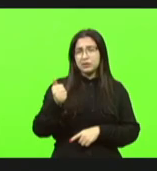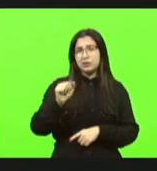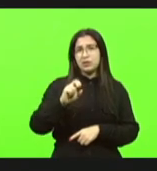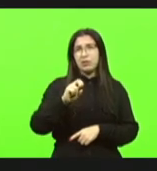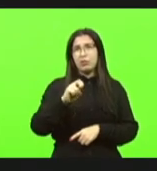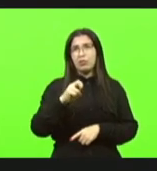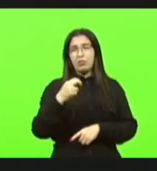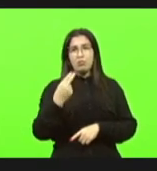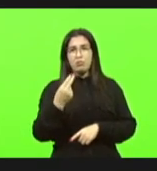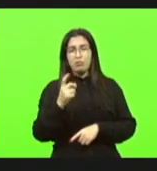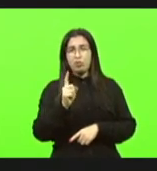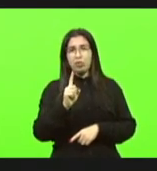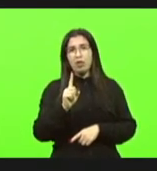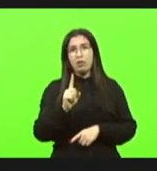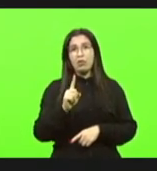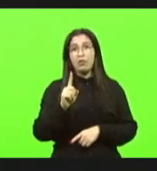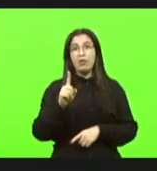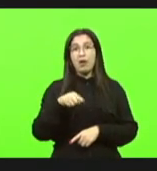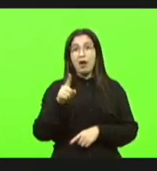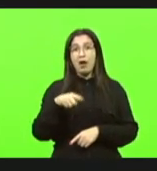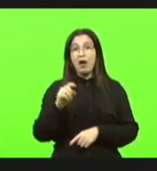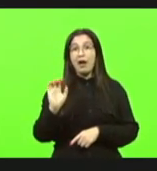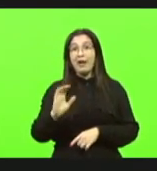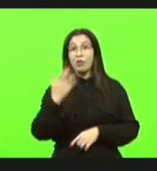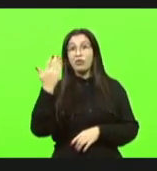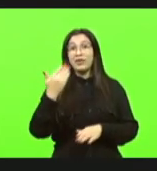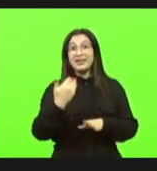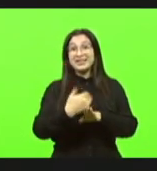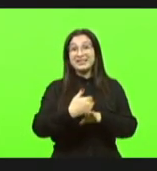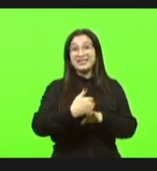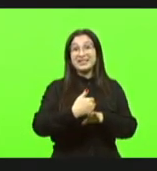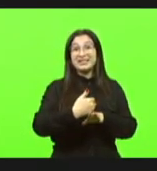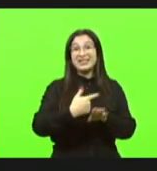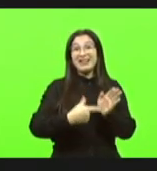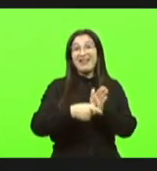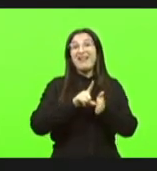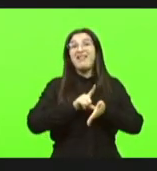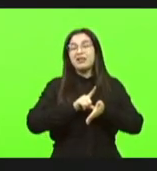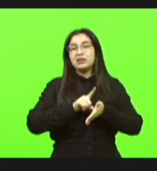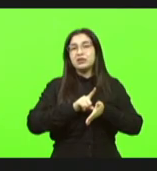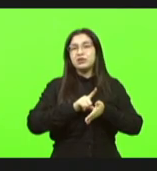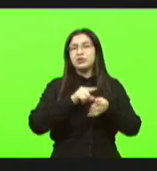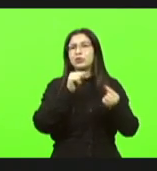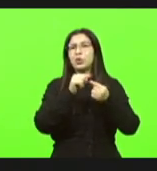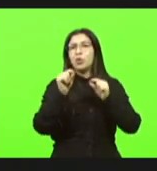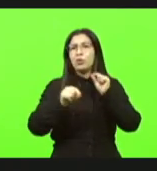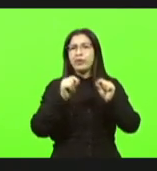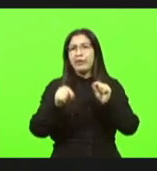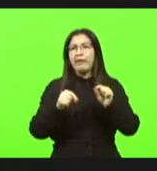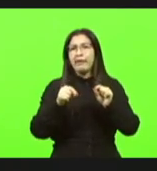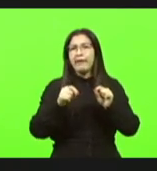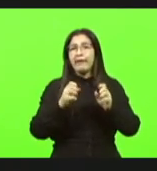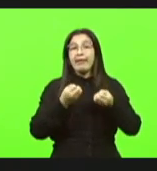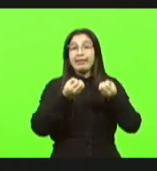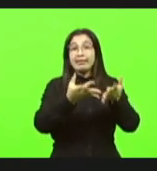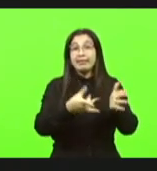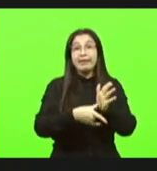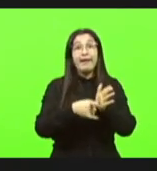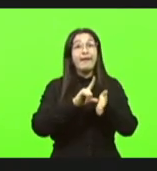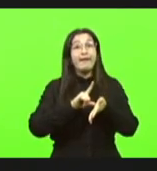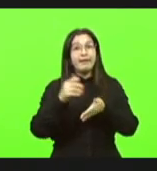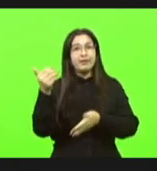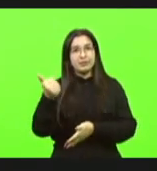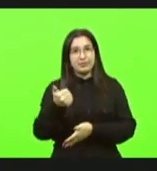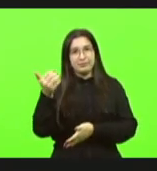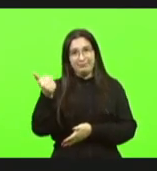não se trata de aposentadoria se trata de algo que acontece antes da aposentadoria pijama de ouro a promoção é da da antes antes do